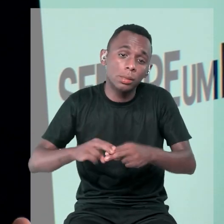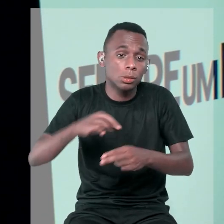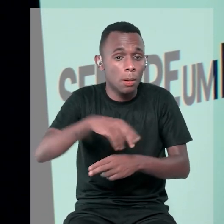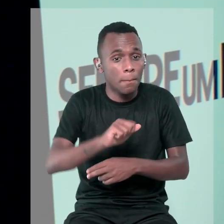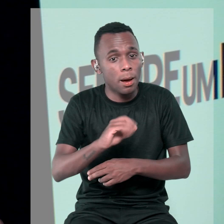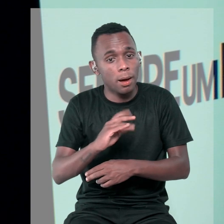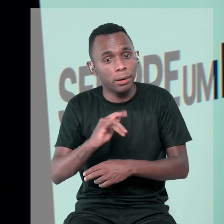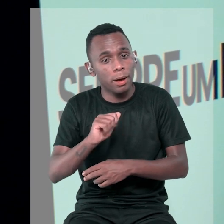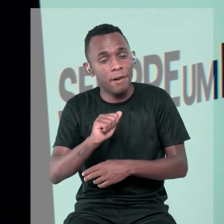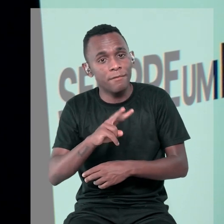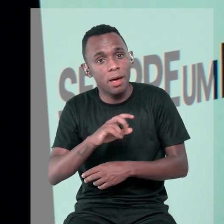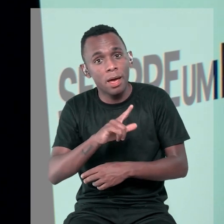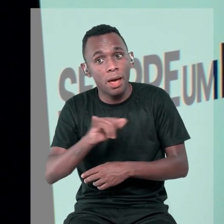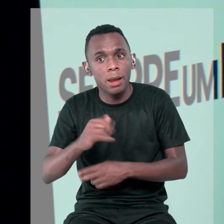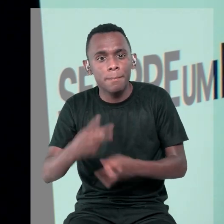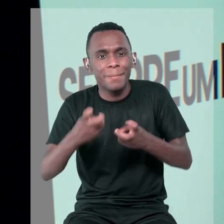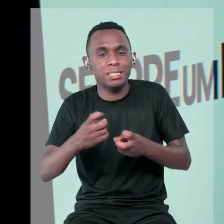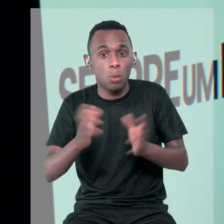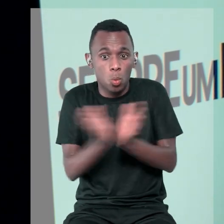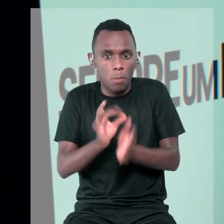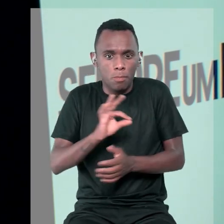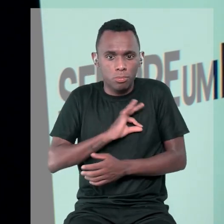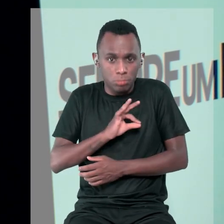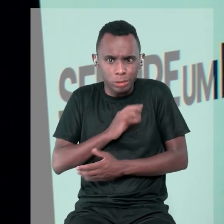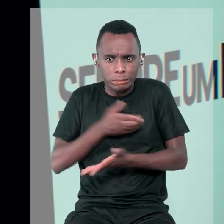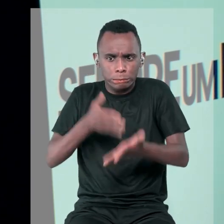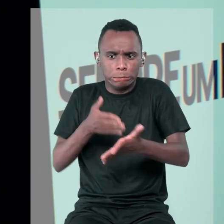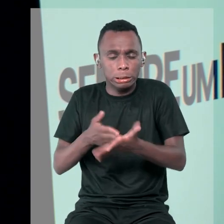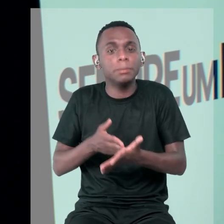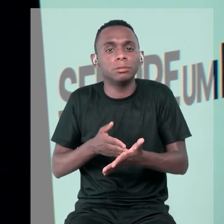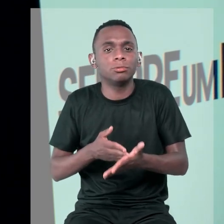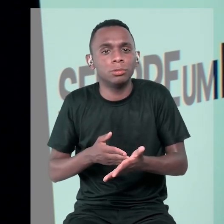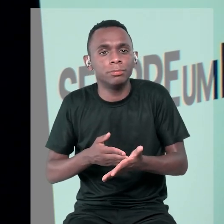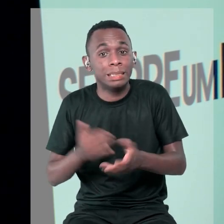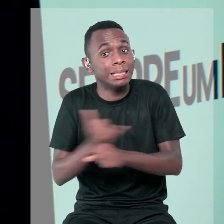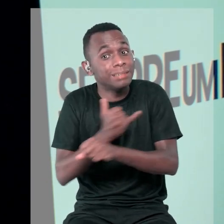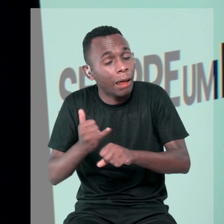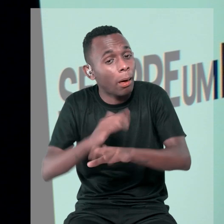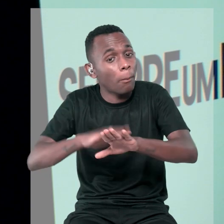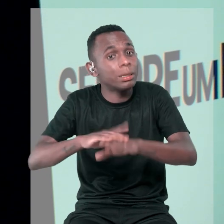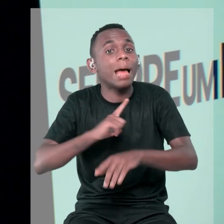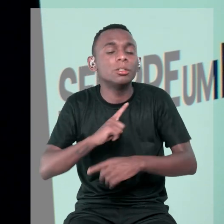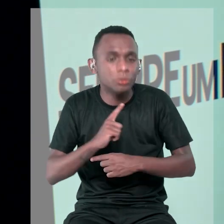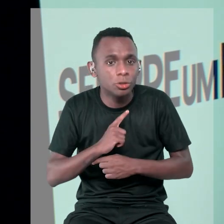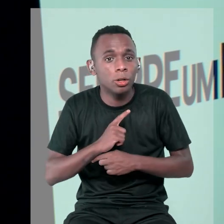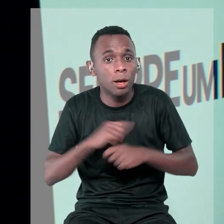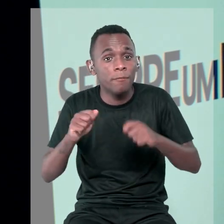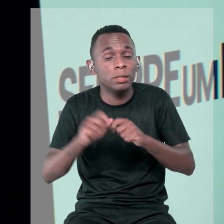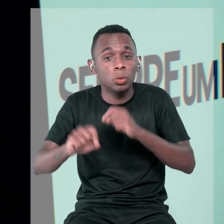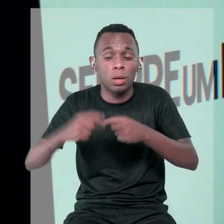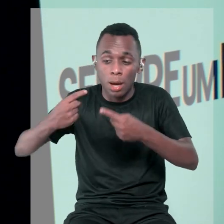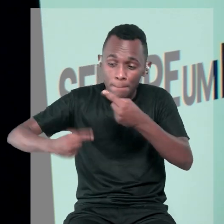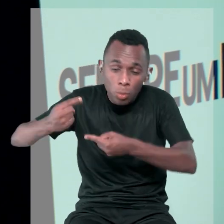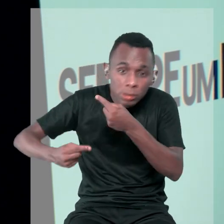viu que as milícias impediam, era um fator, né, que fazia com que a política